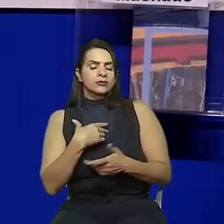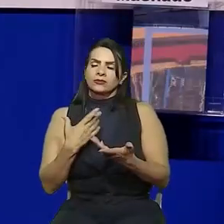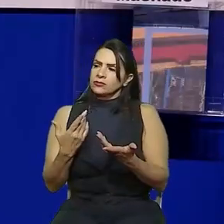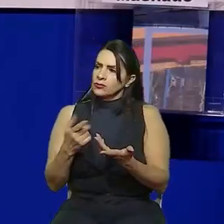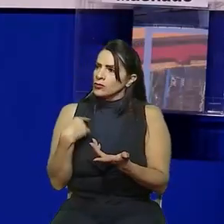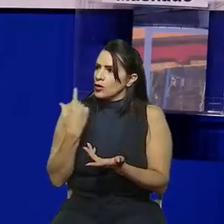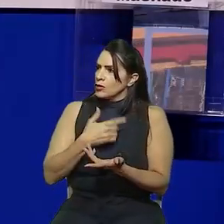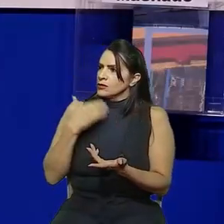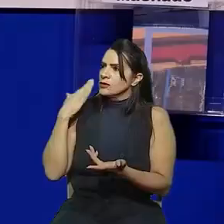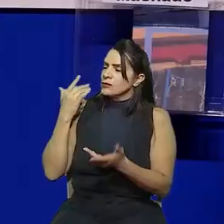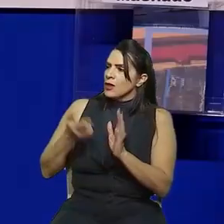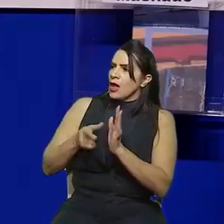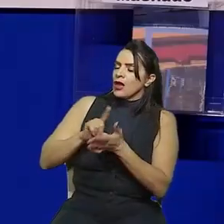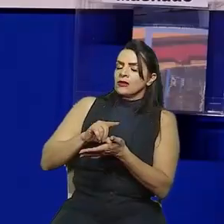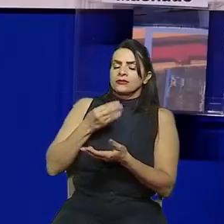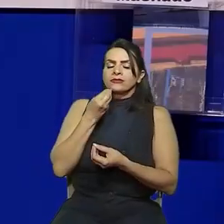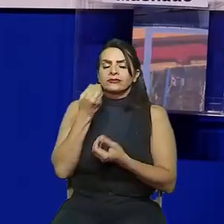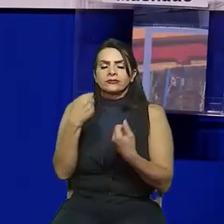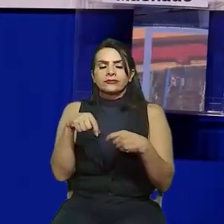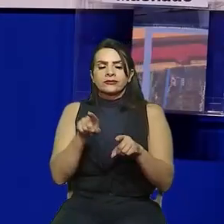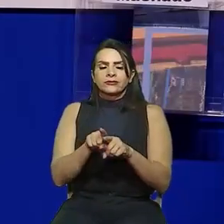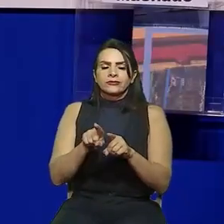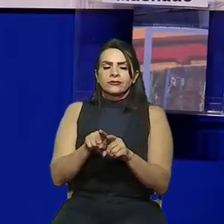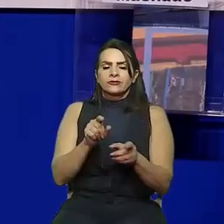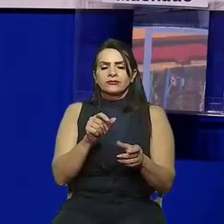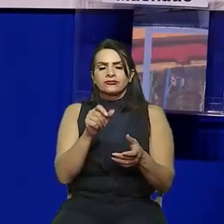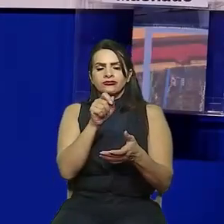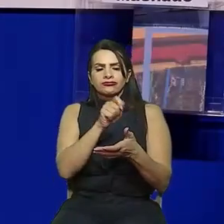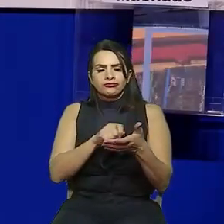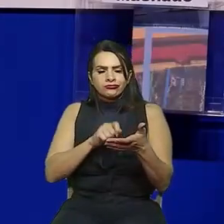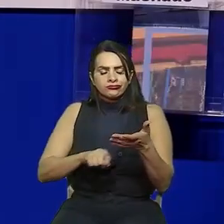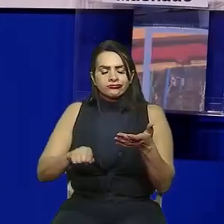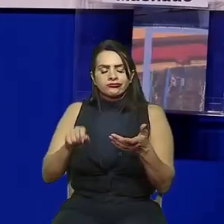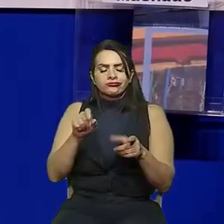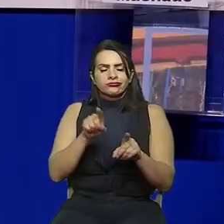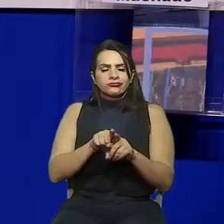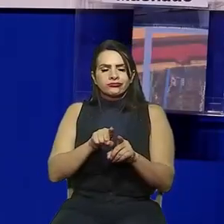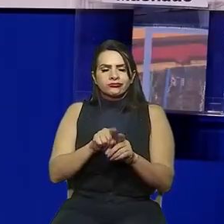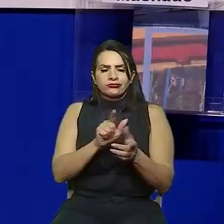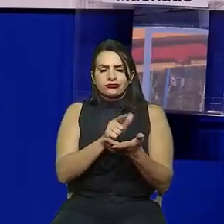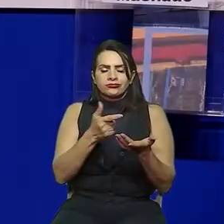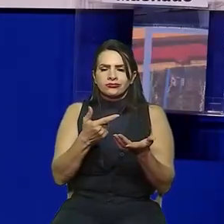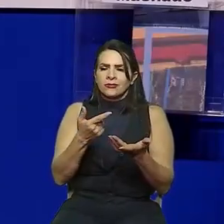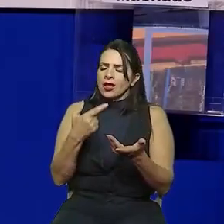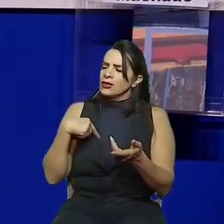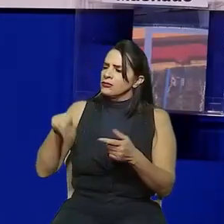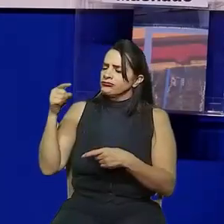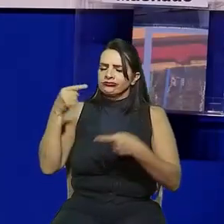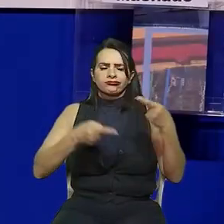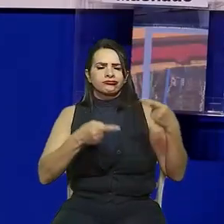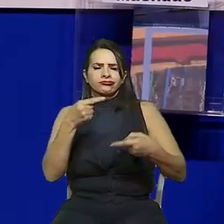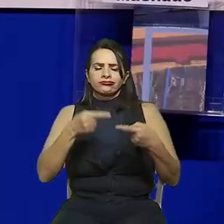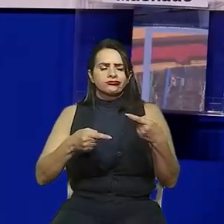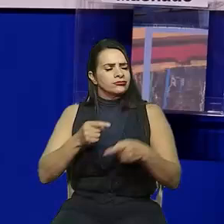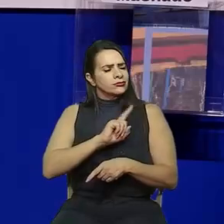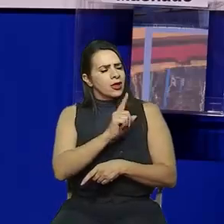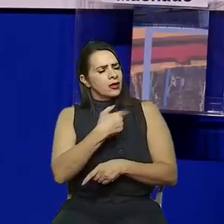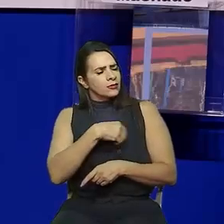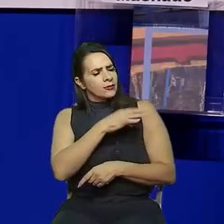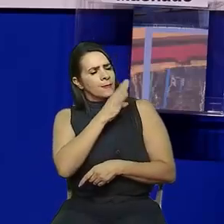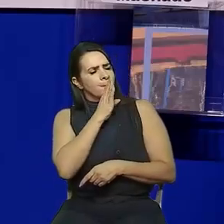nós sabemos antes para não precisar fazer uma matéria e ela se... Não começa a discutir, menino, não começa a